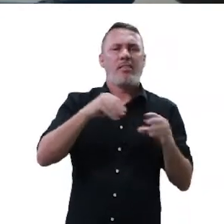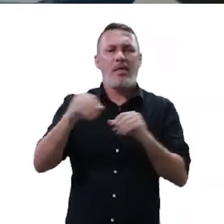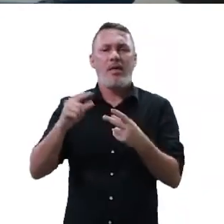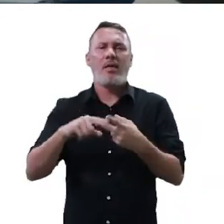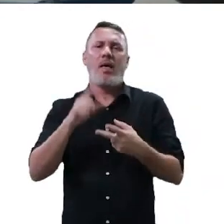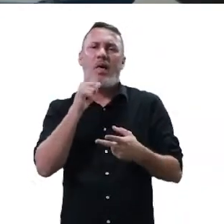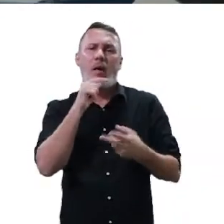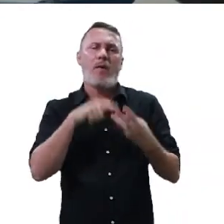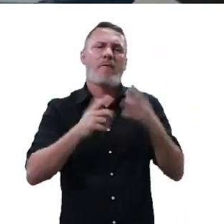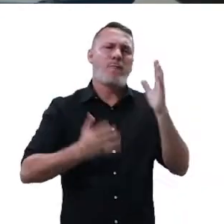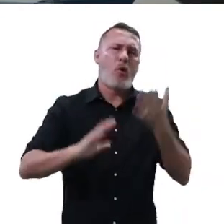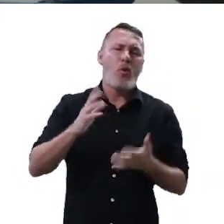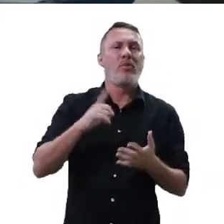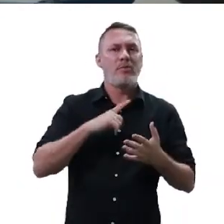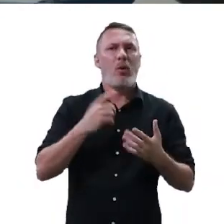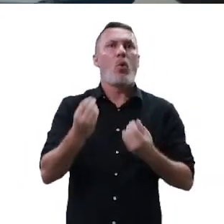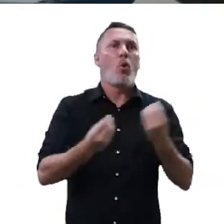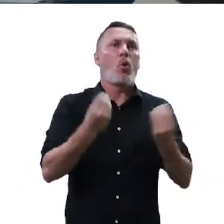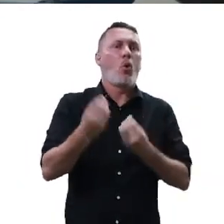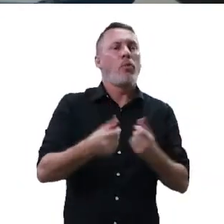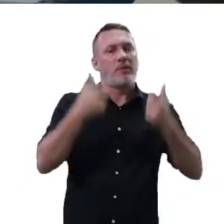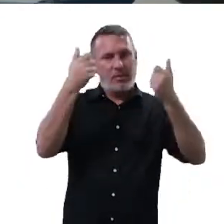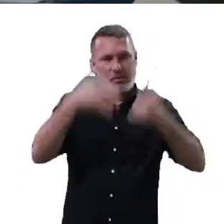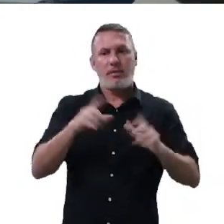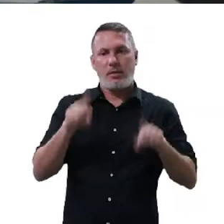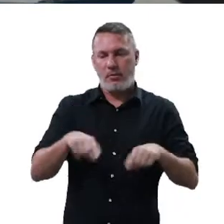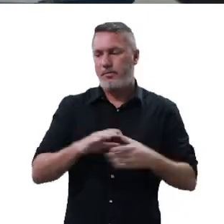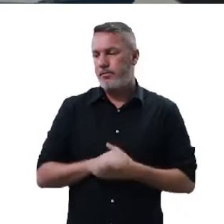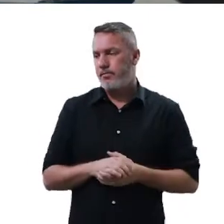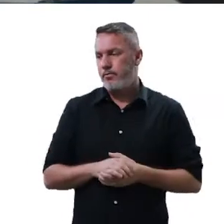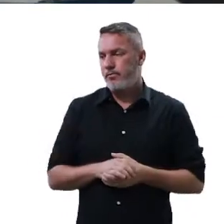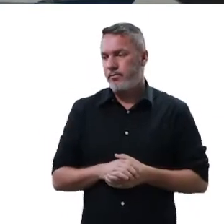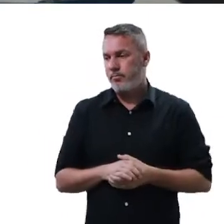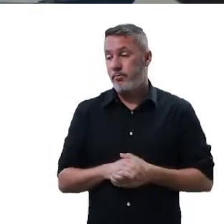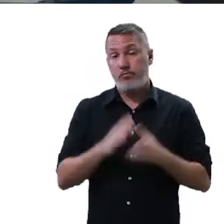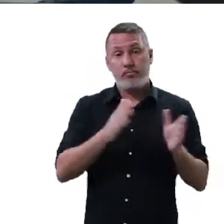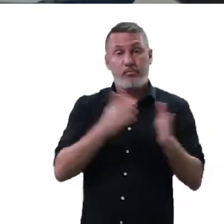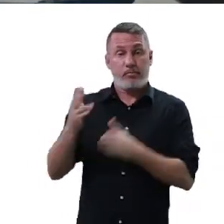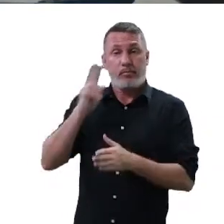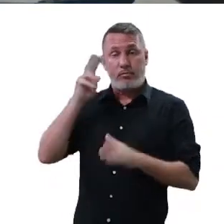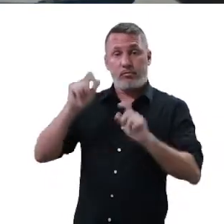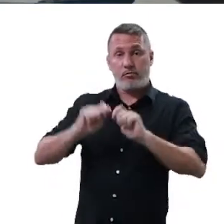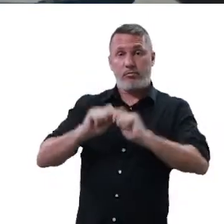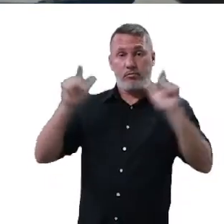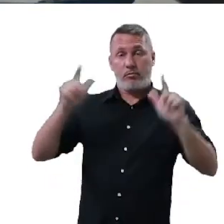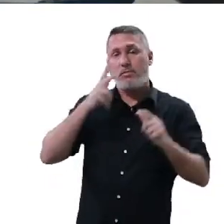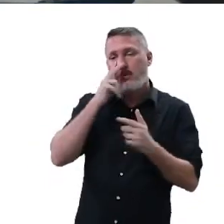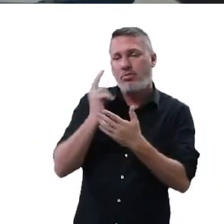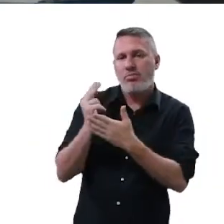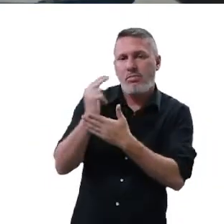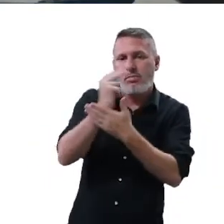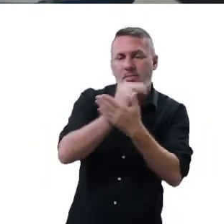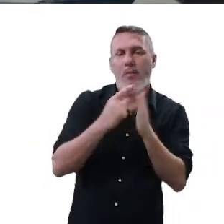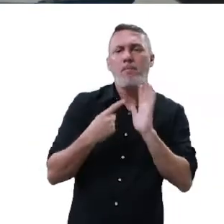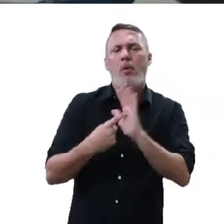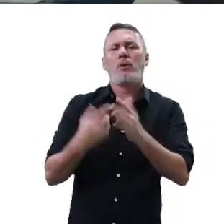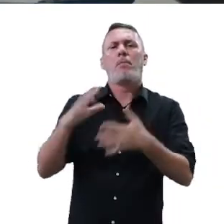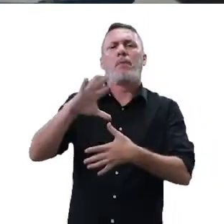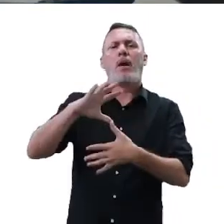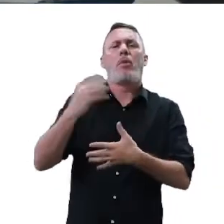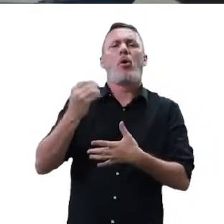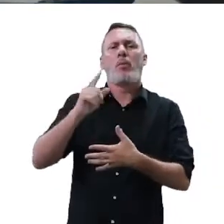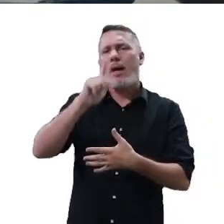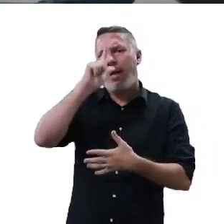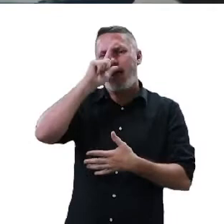água, ar, fogo, depois a gente vai entender um pouquinho melhor isso aí, né? Vamos lá. Aqui está um mapinha para vocês para